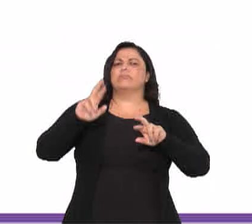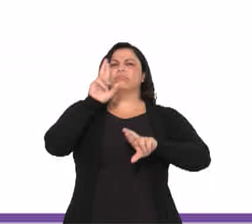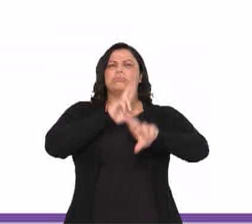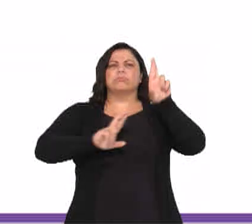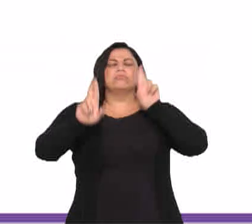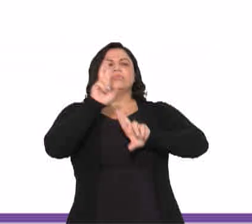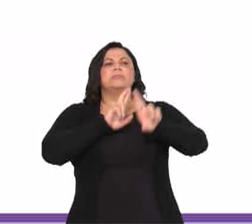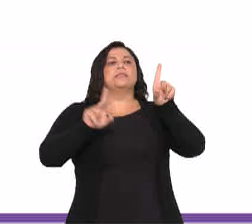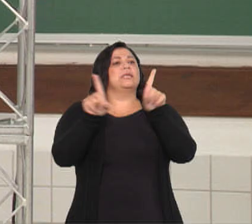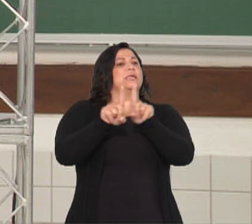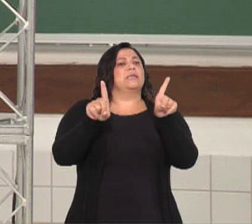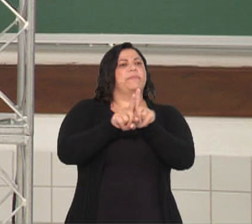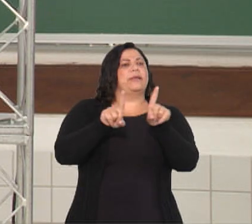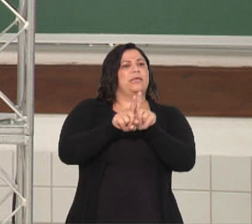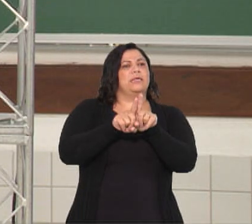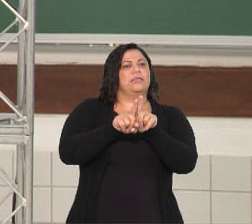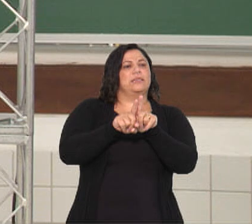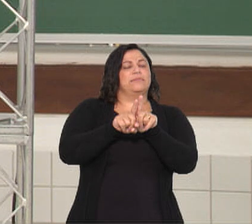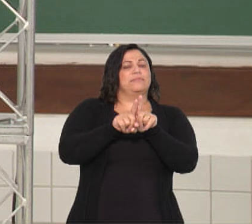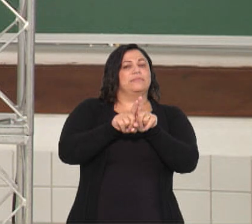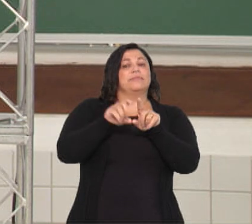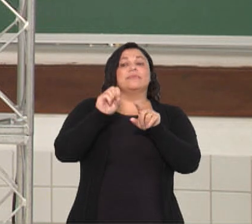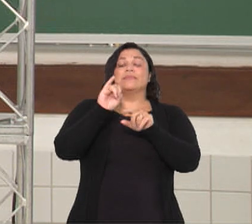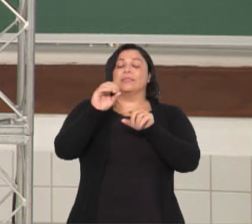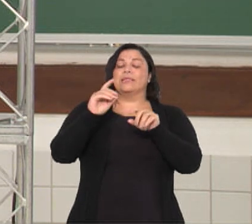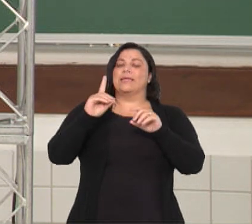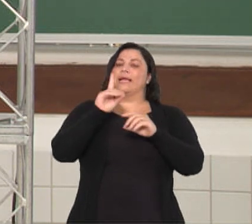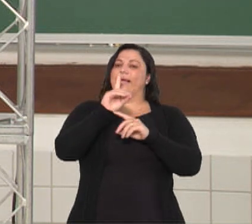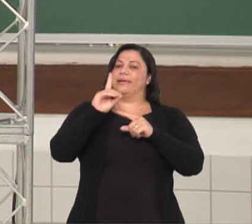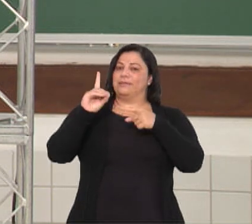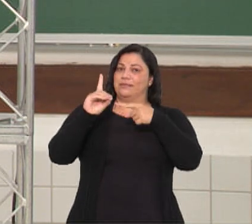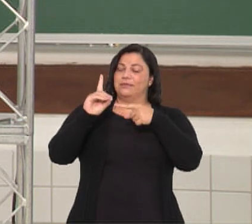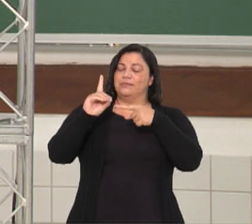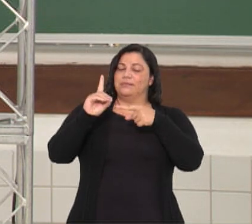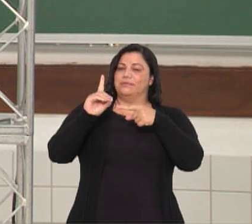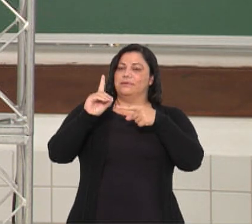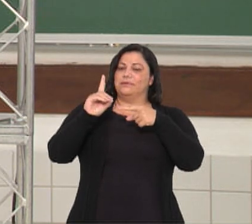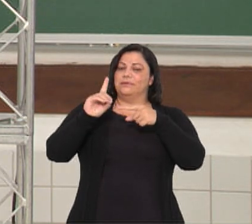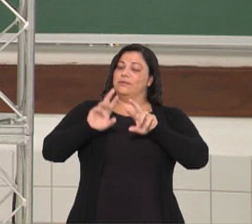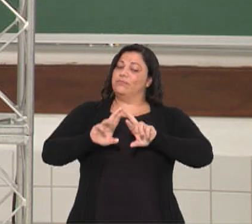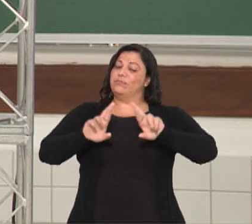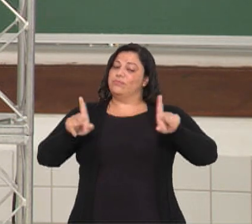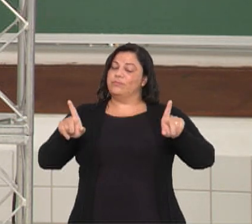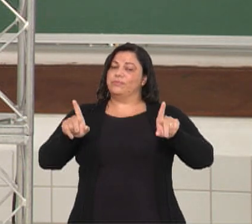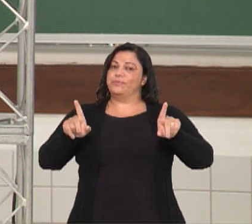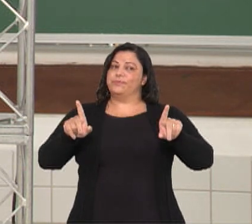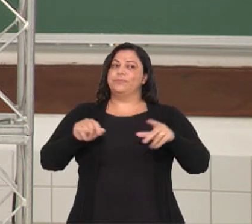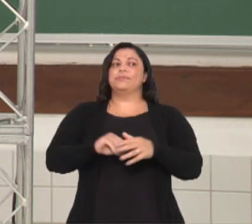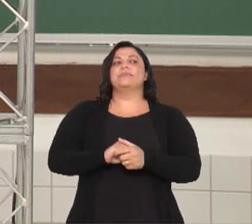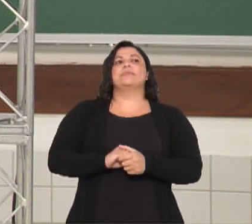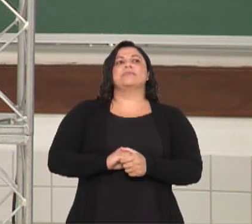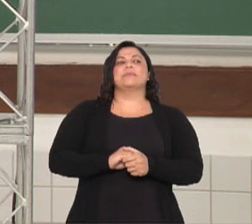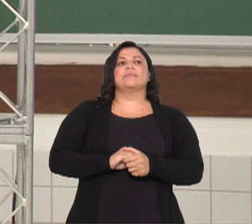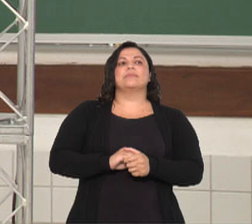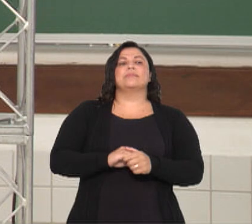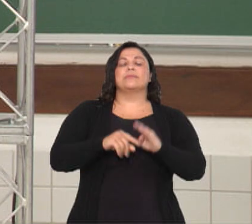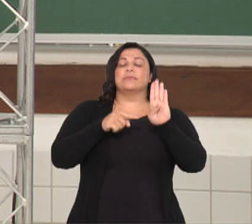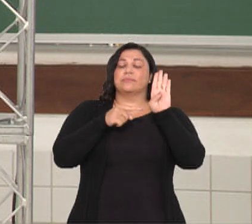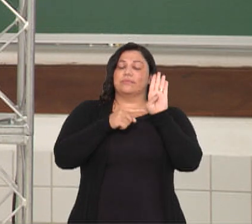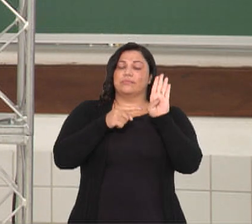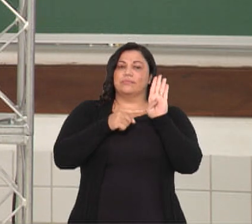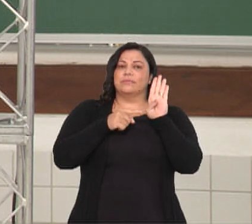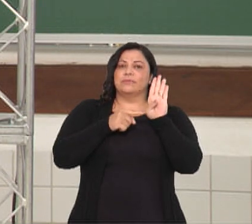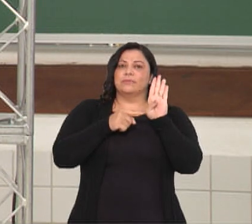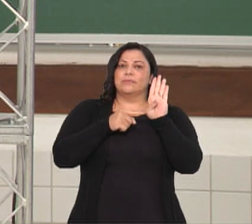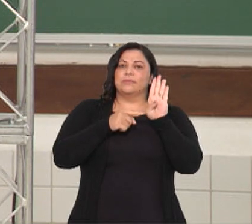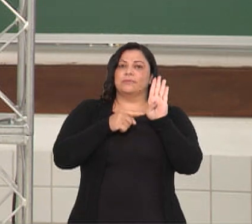também, caso a distância entre essas cargas seja modificada, como é o sugerido na letra B. O